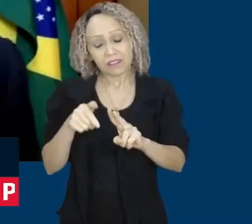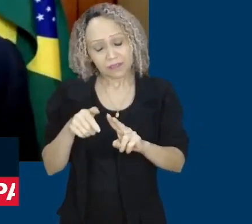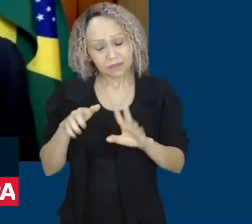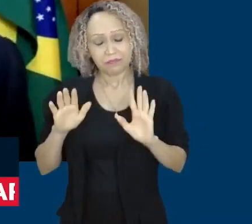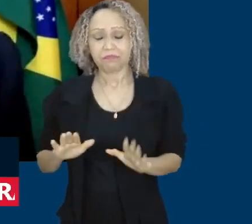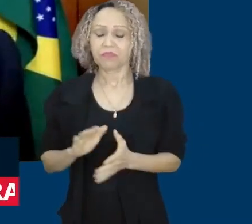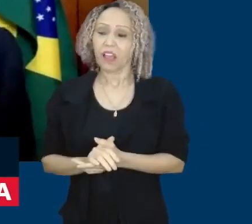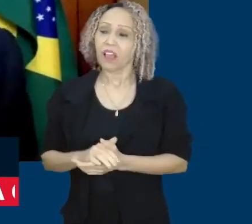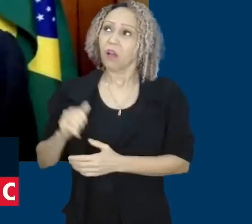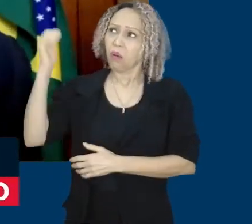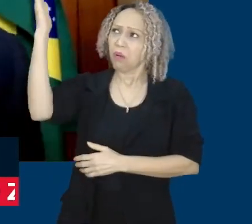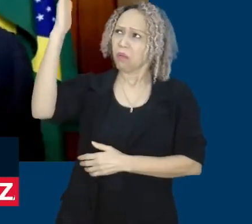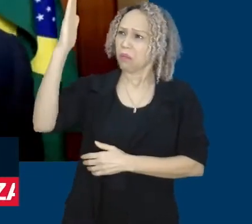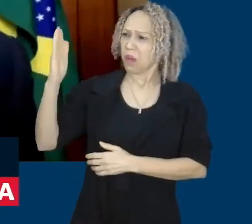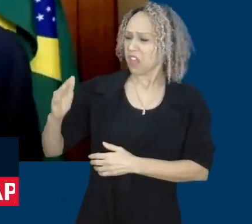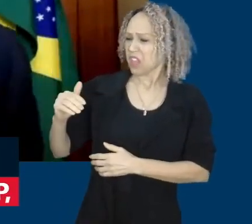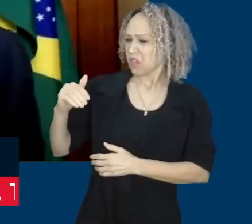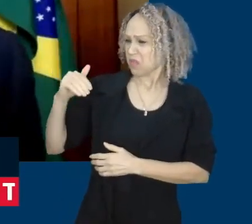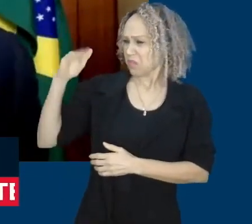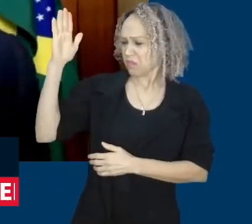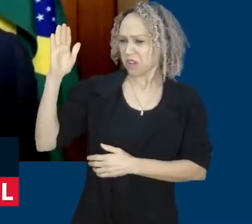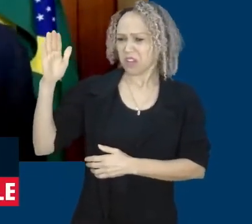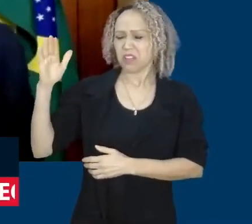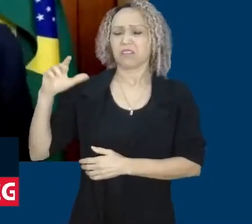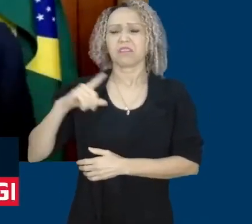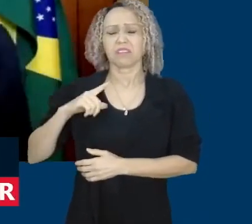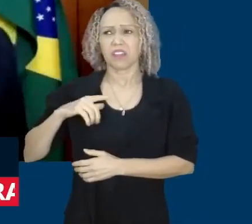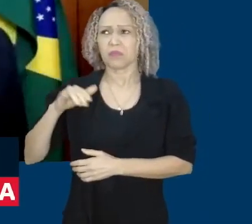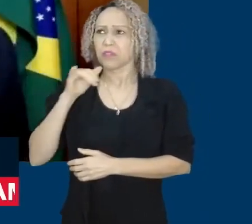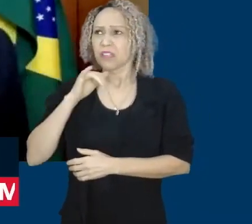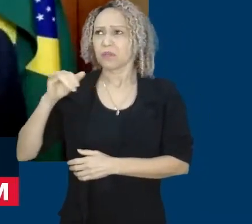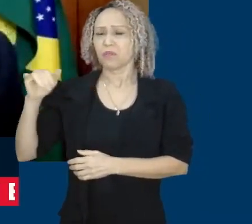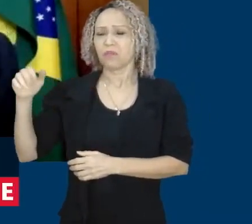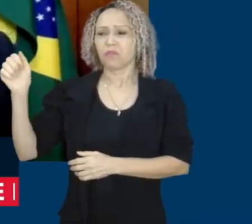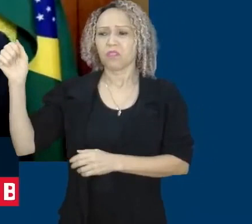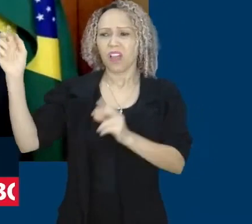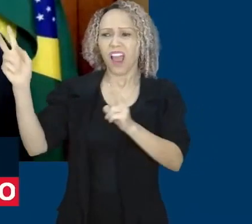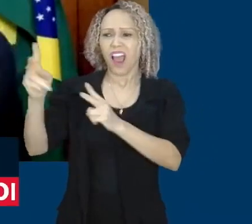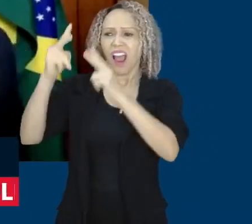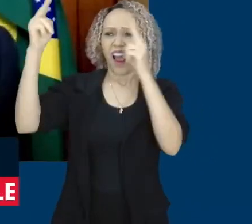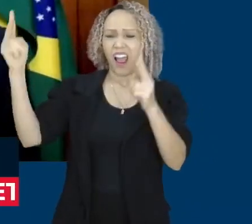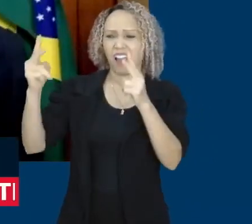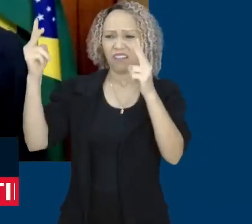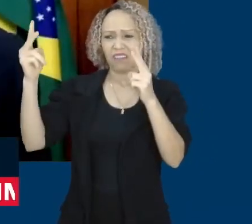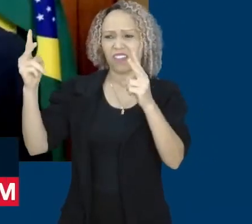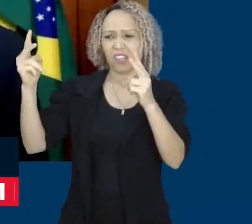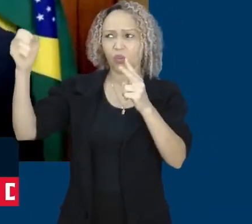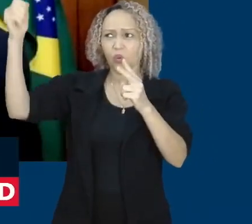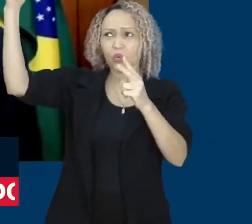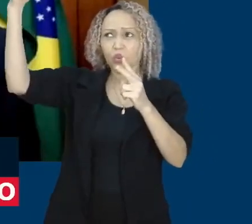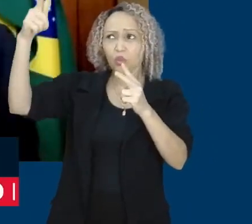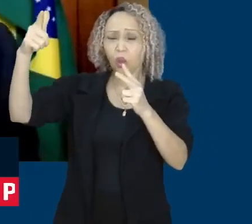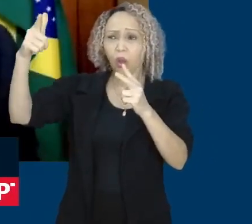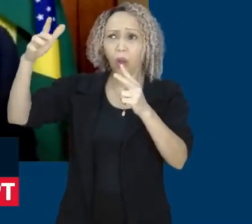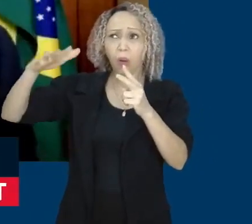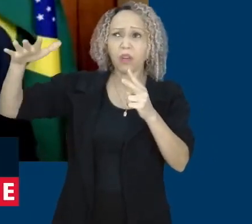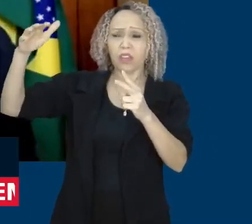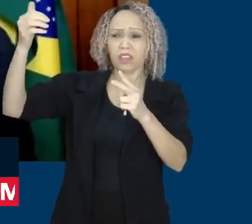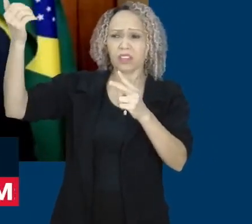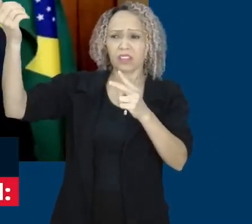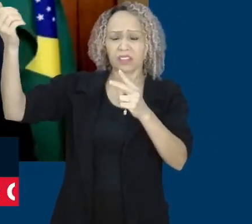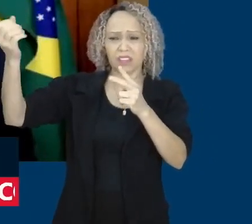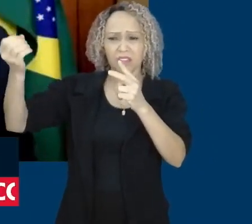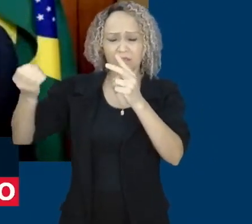em uma potência, ar, vento e sol, hoje produz muita energia. Nós podemos ainda virar